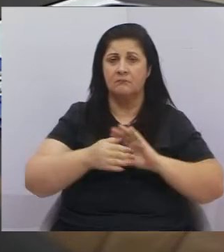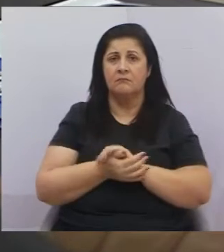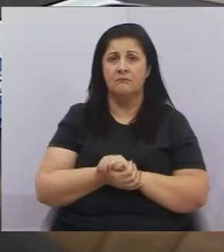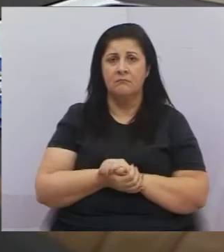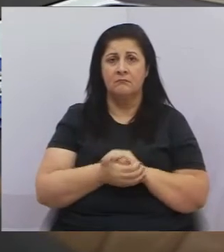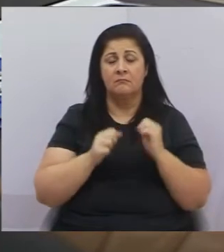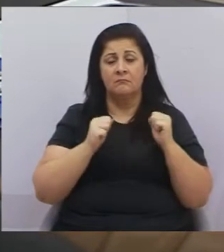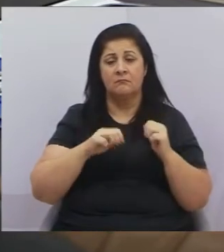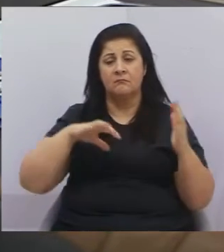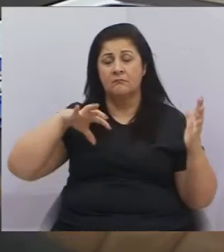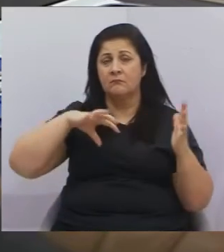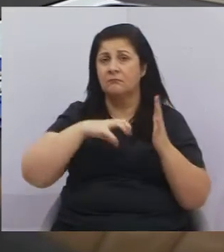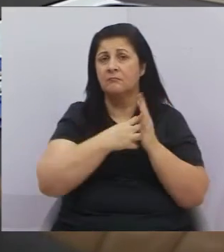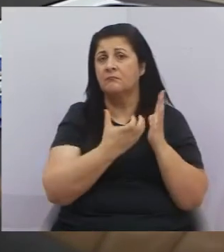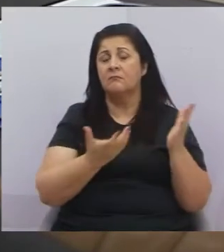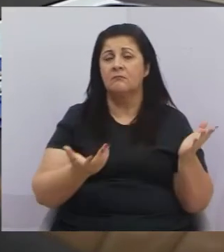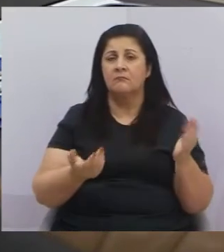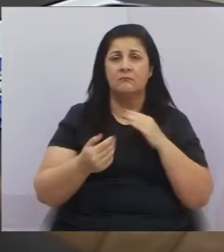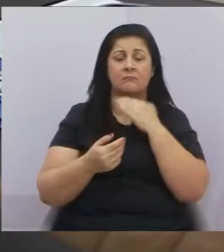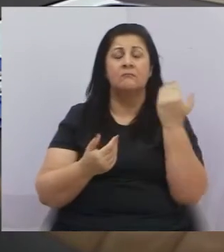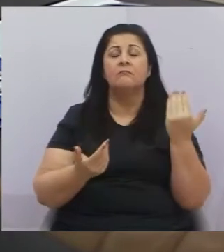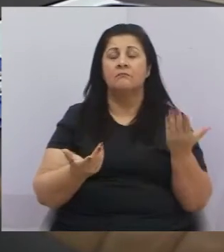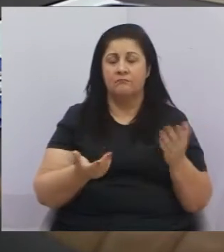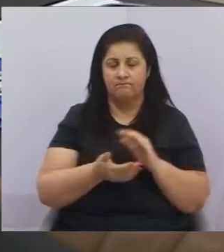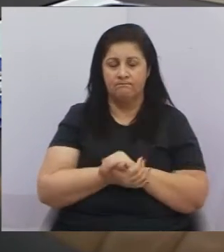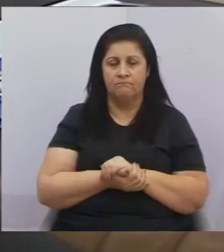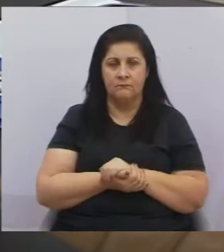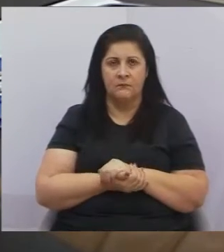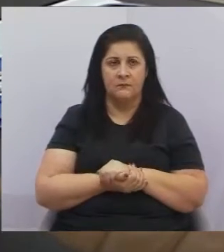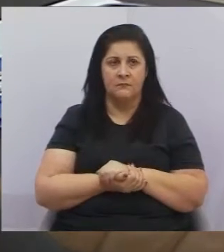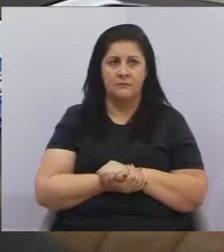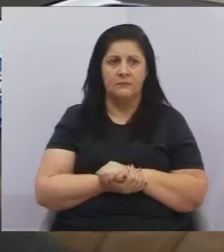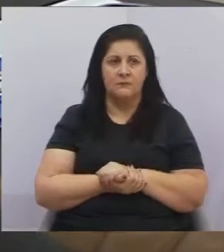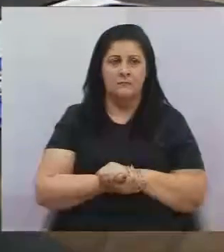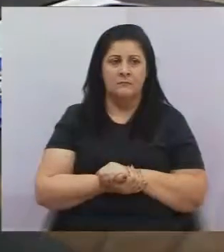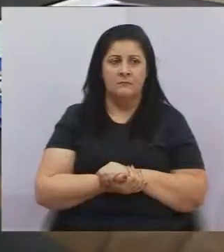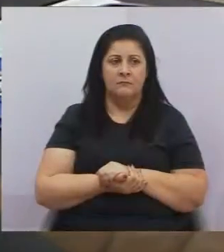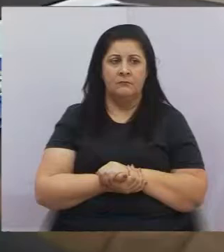acidente fatal no 1º de maio. Peço o voto favorável dos vereadores.